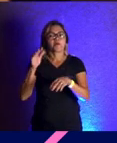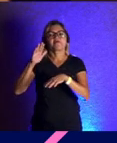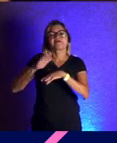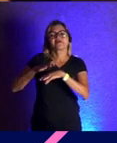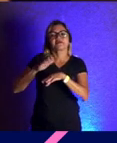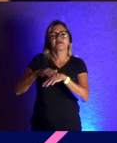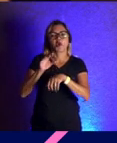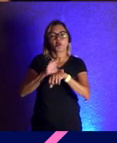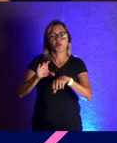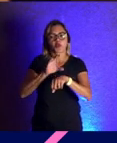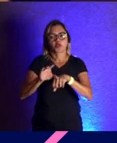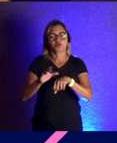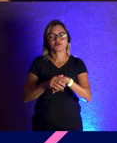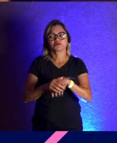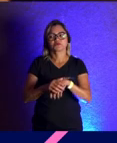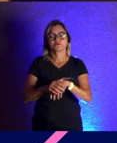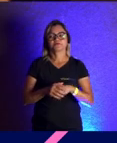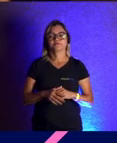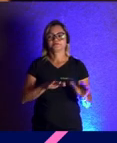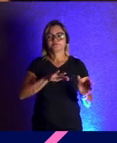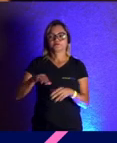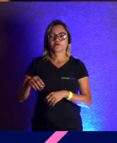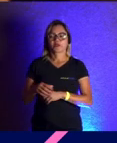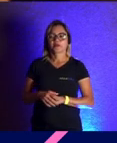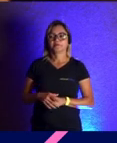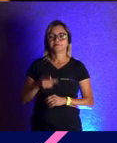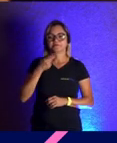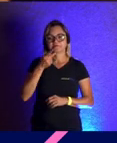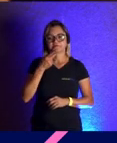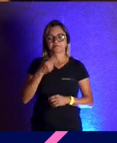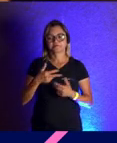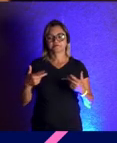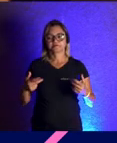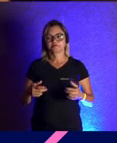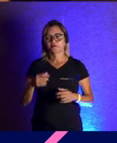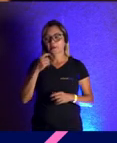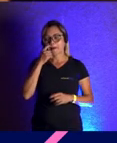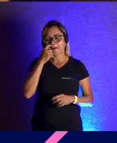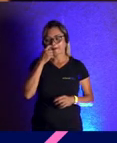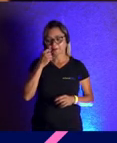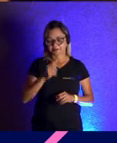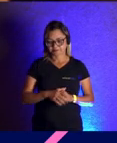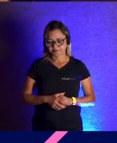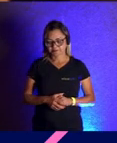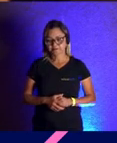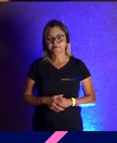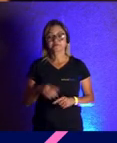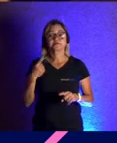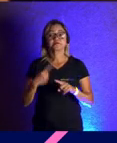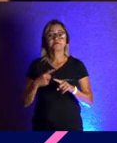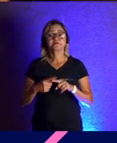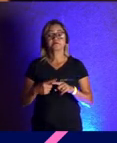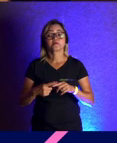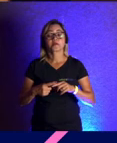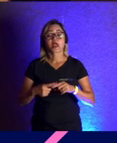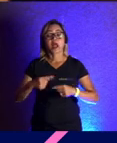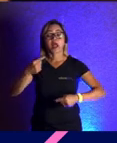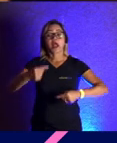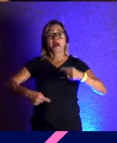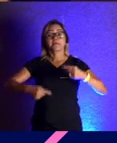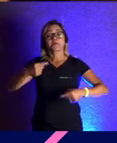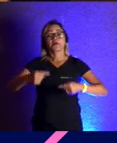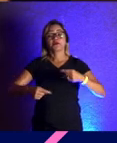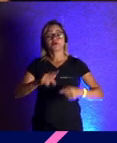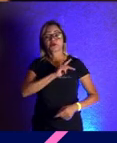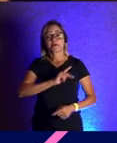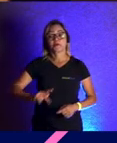Y quiero presentar algo de lo que estoy ahorita y después de poner la política como que lo que es relevante y lo que han hecho